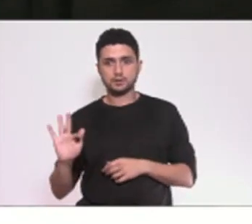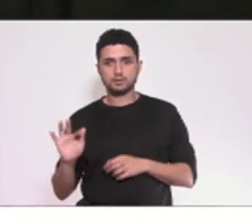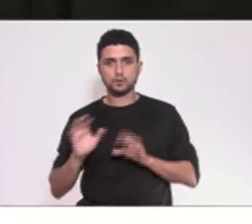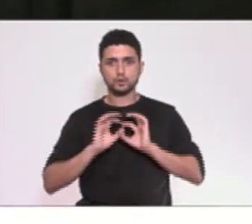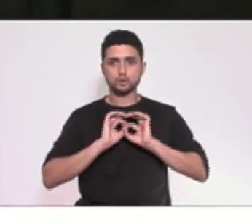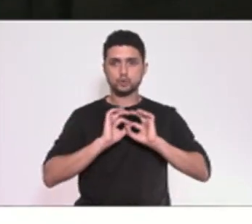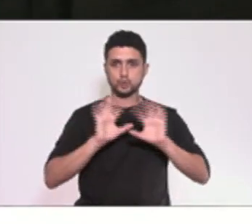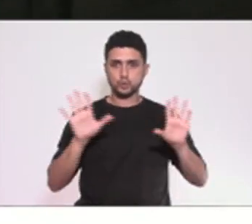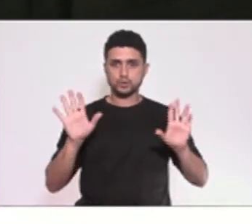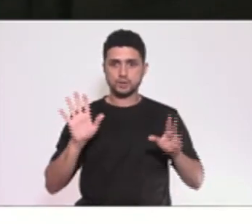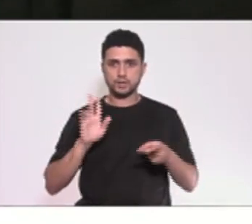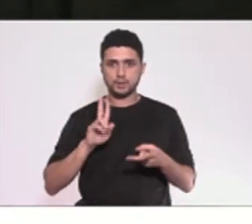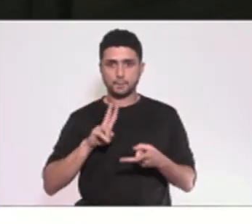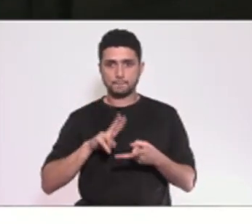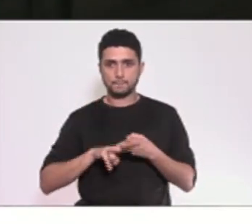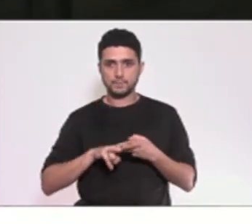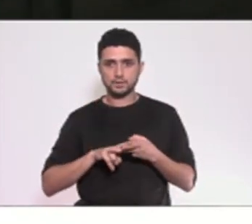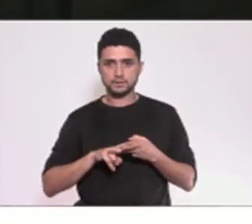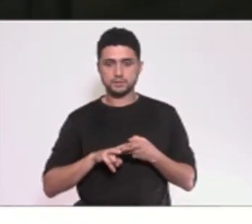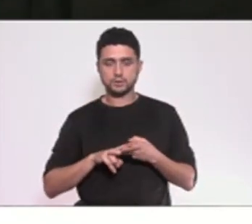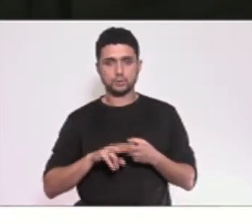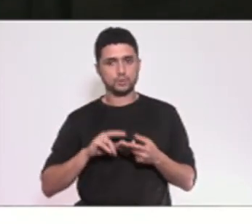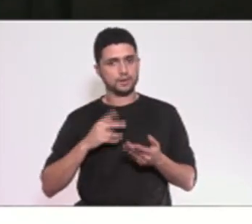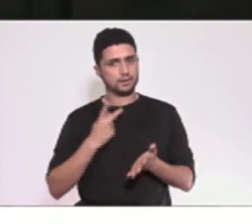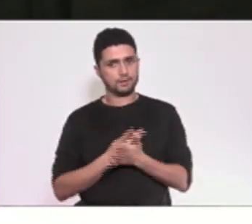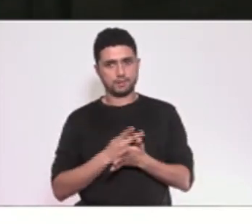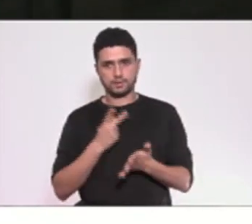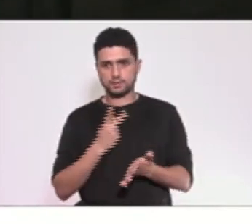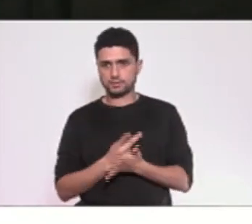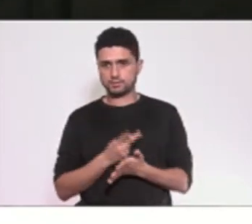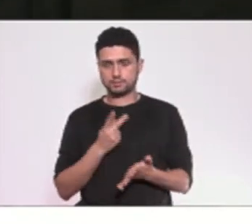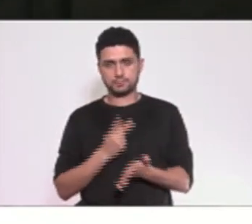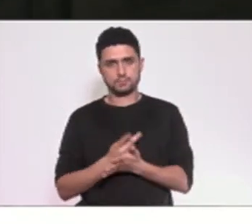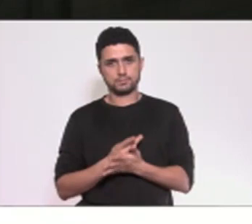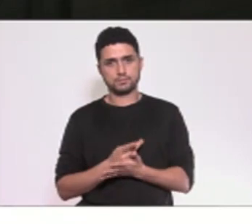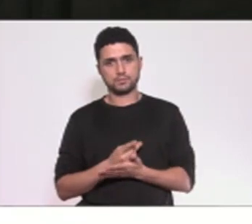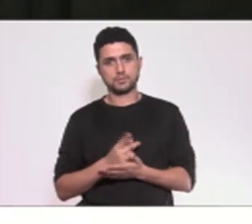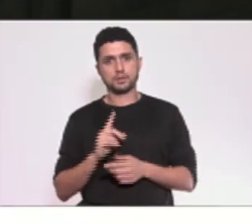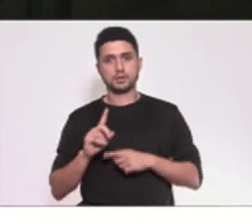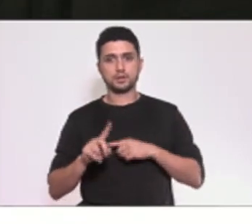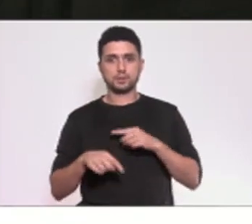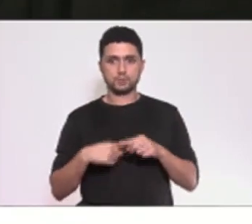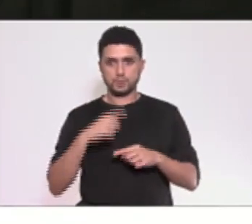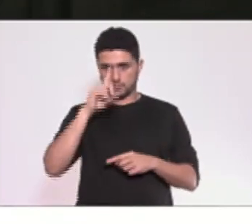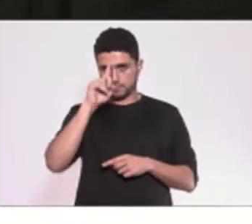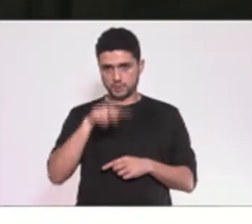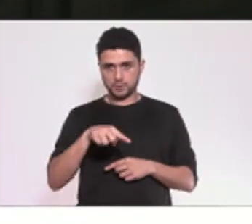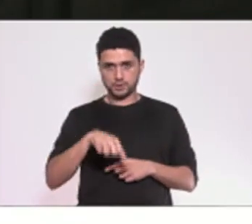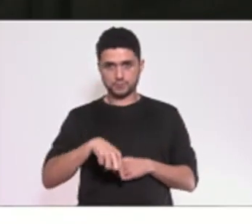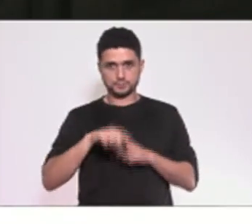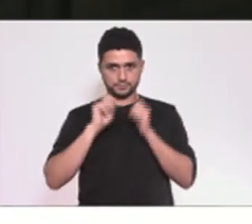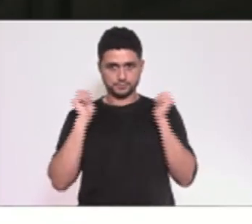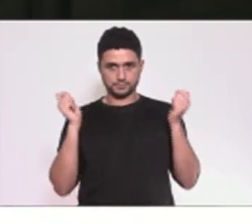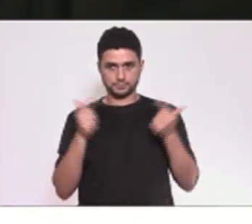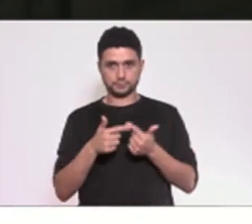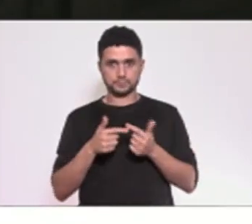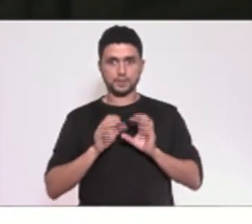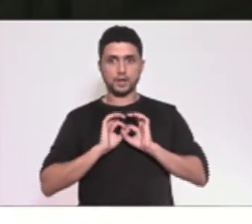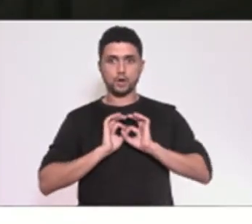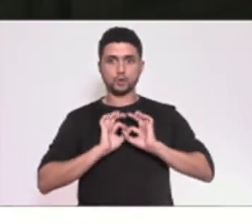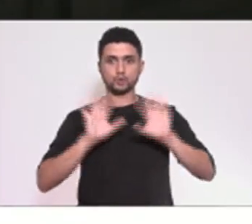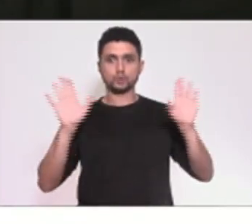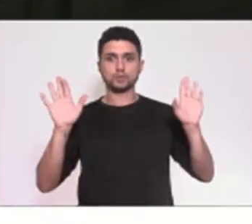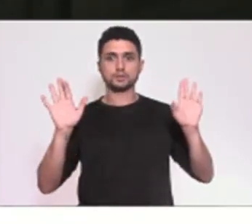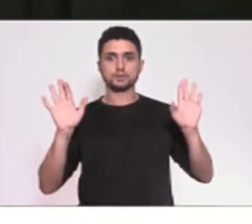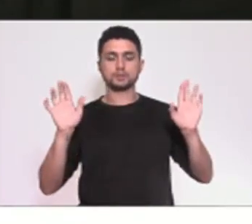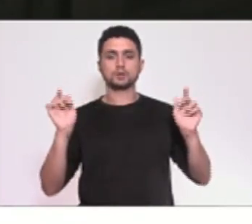Soltado uma prisão nula, ilegal, e mandado essa casa autorização para se